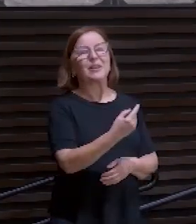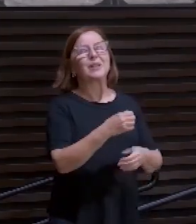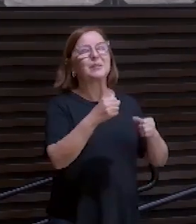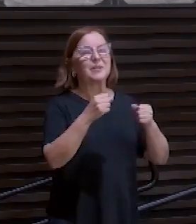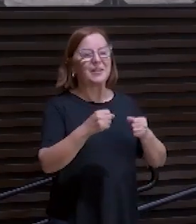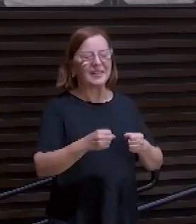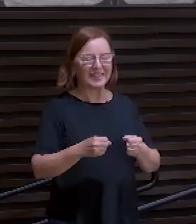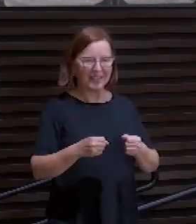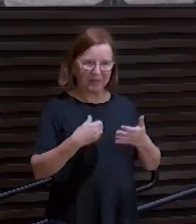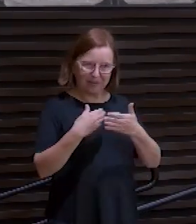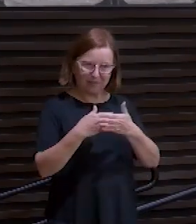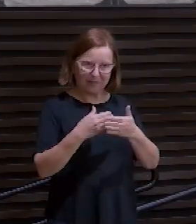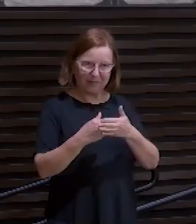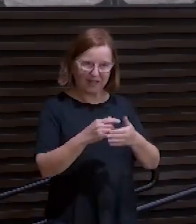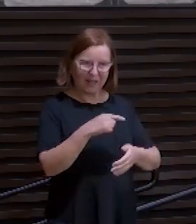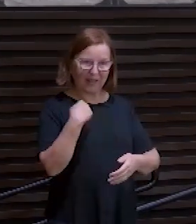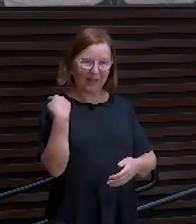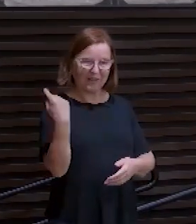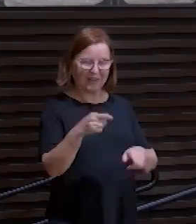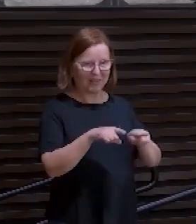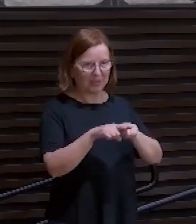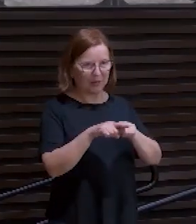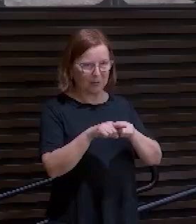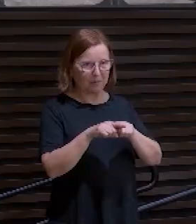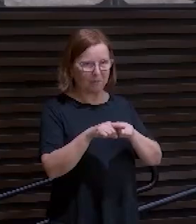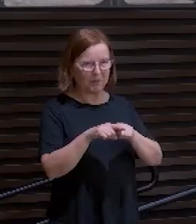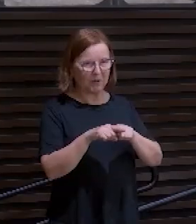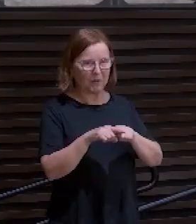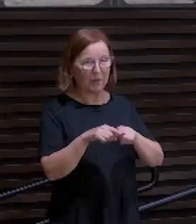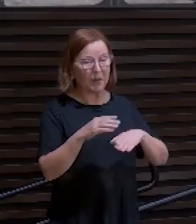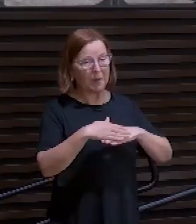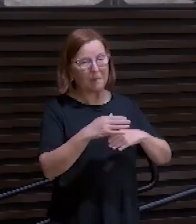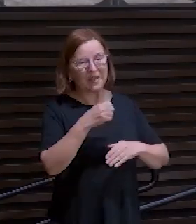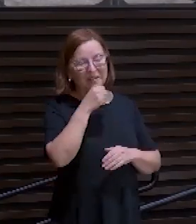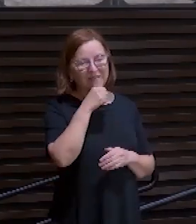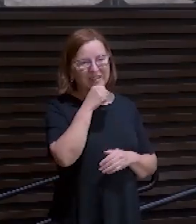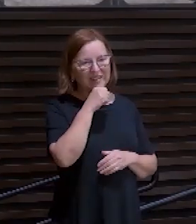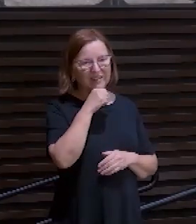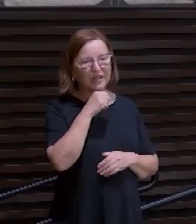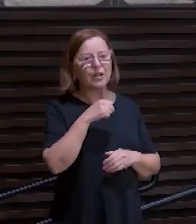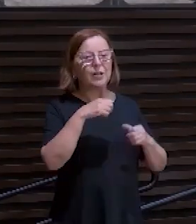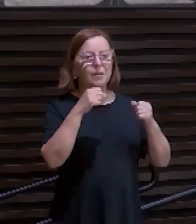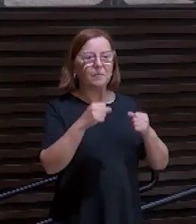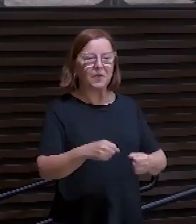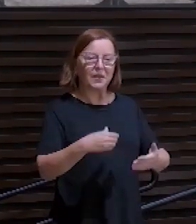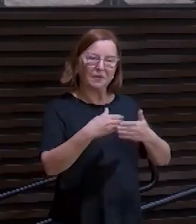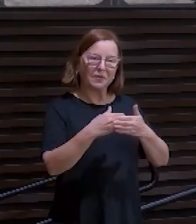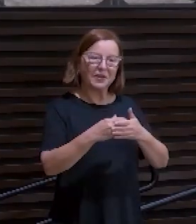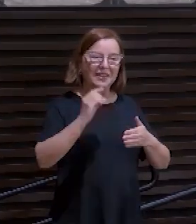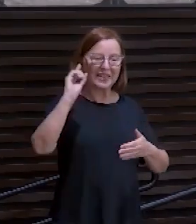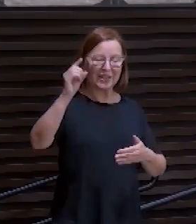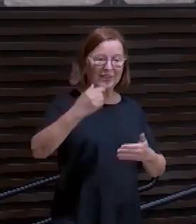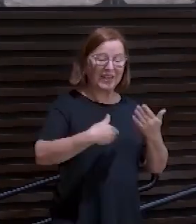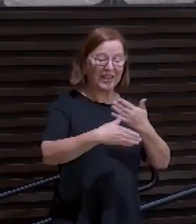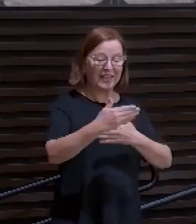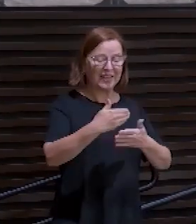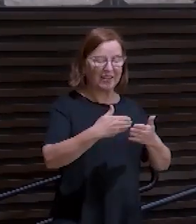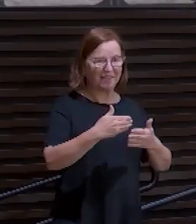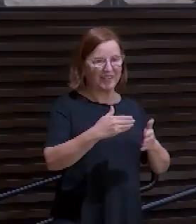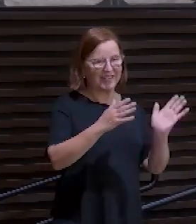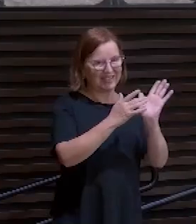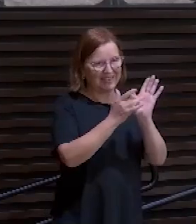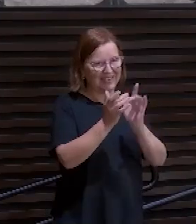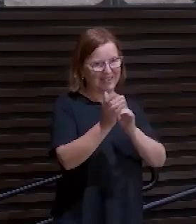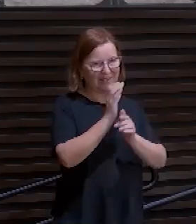mais velho. Nós podemos nos achegar ao Pai por meio do nosso irmão mais velho. Não tenham medo.